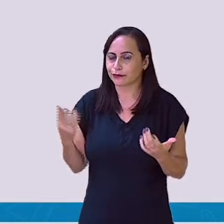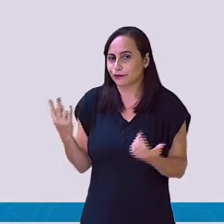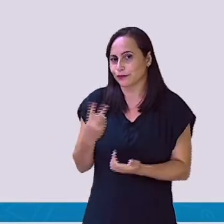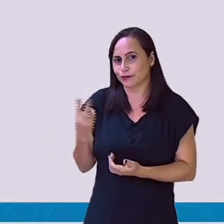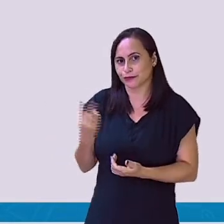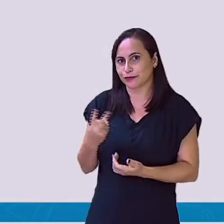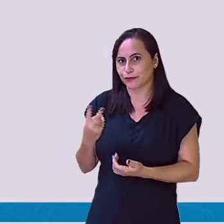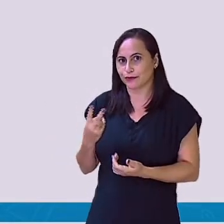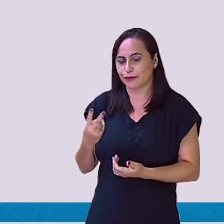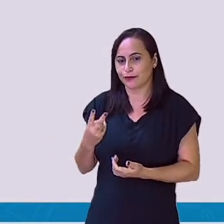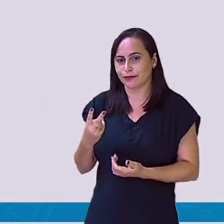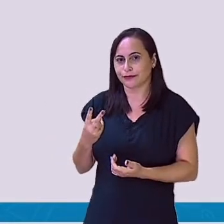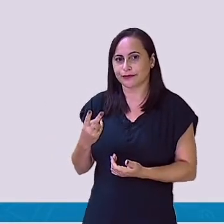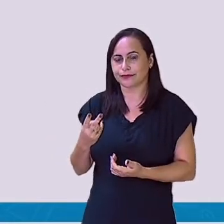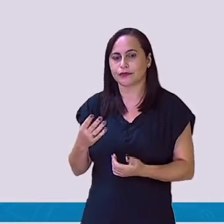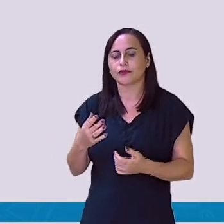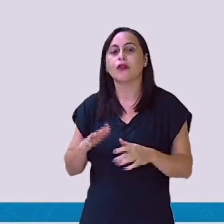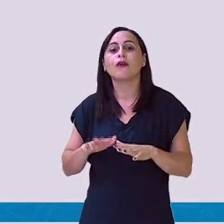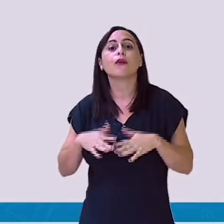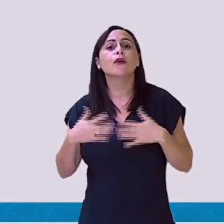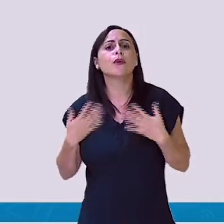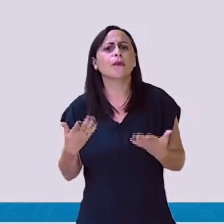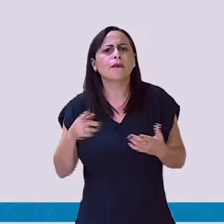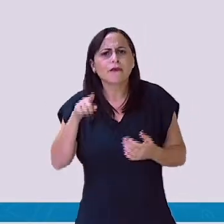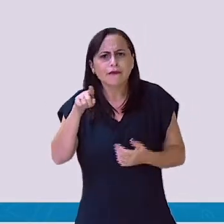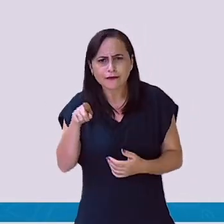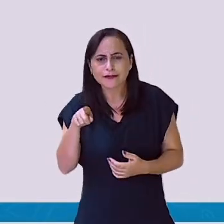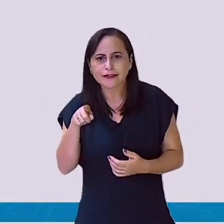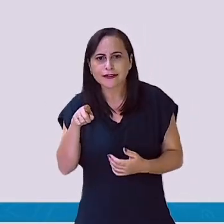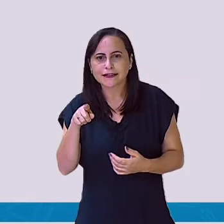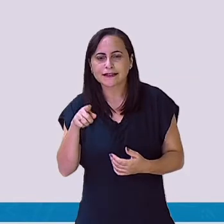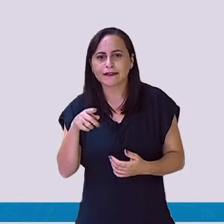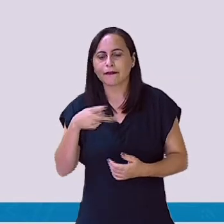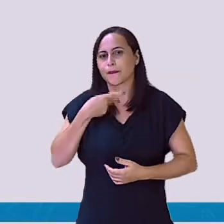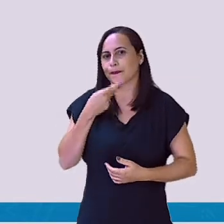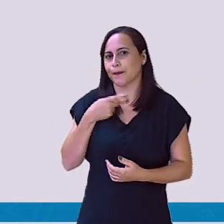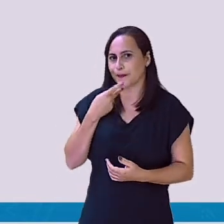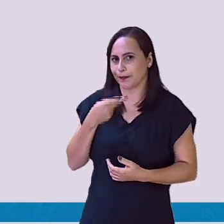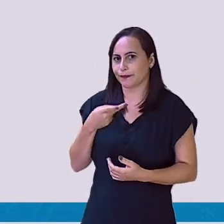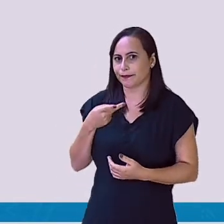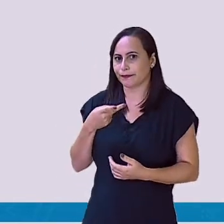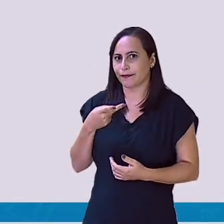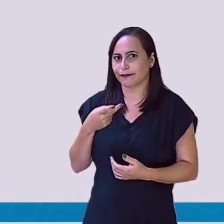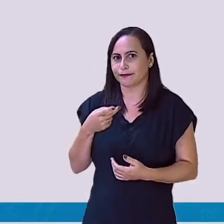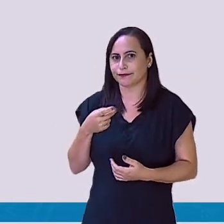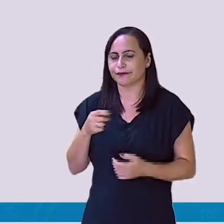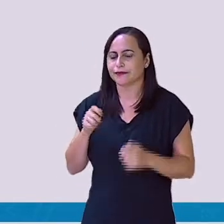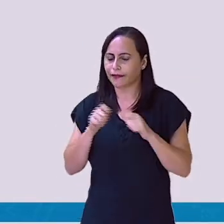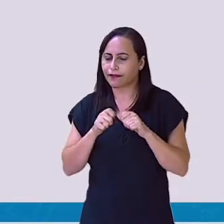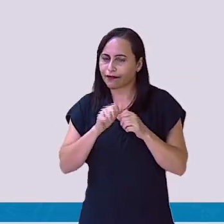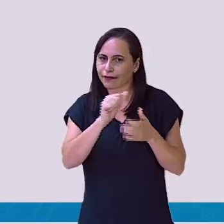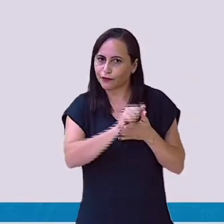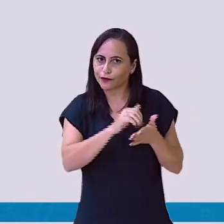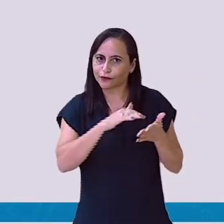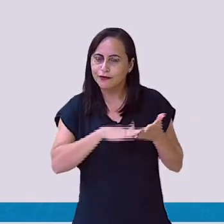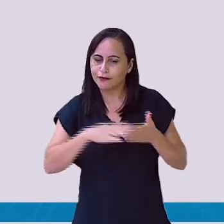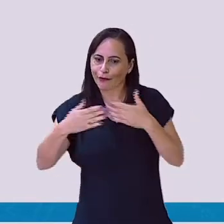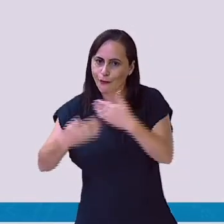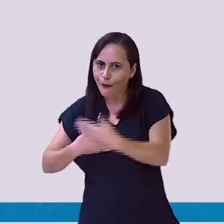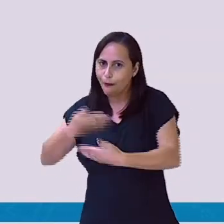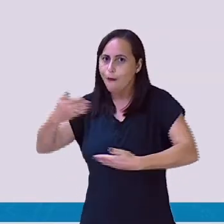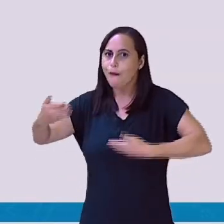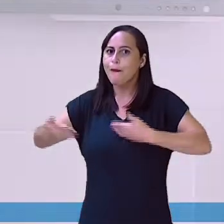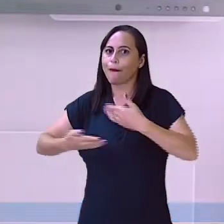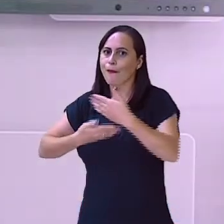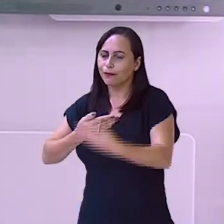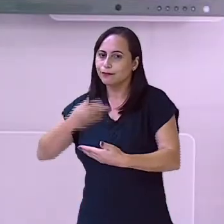gostou mais? E qual você daria a essa história? Então, faça essa atividade e compartilha com o seu professor lá no